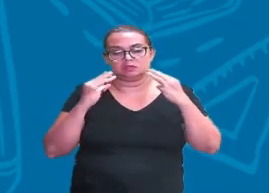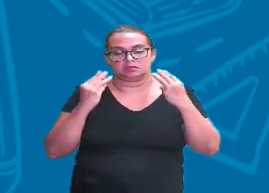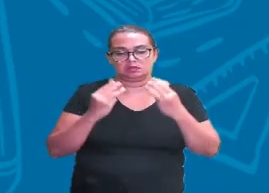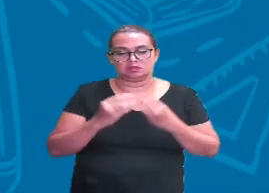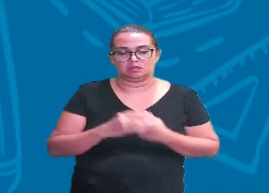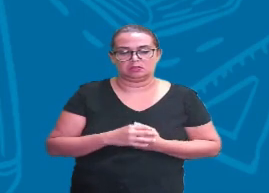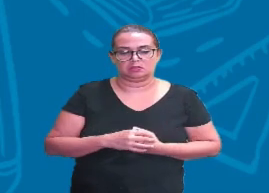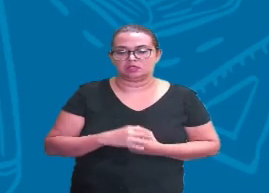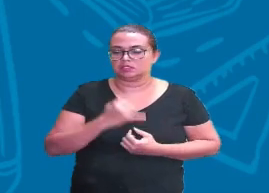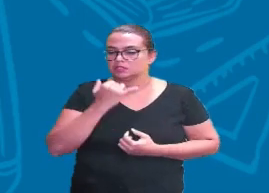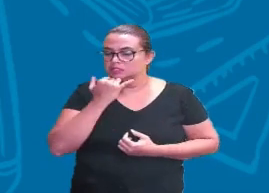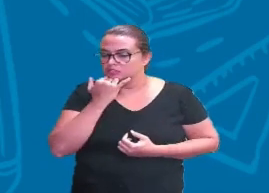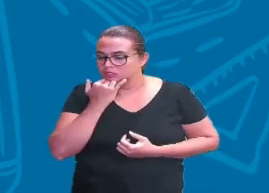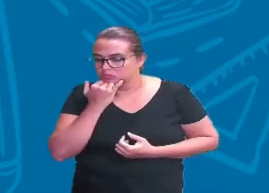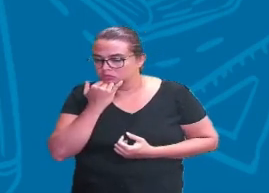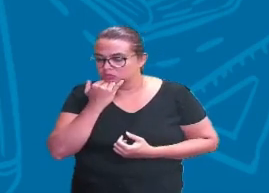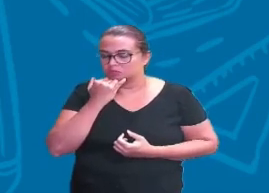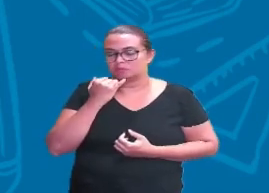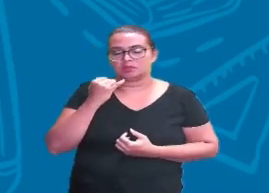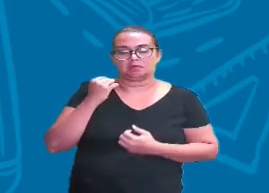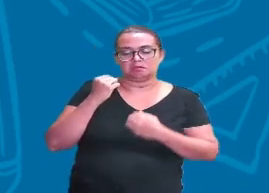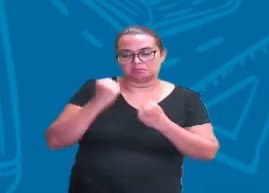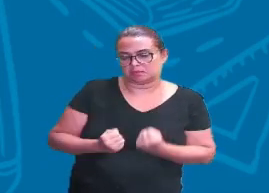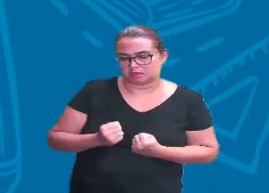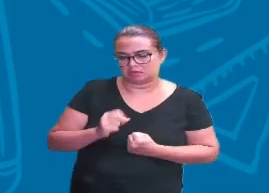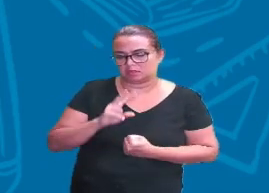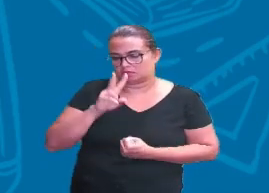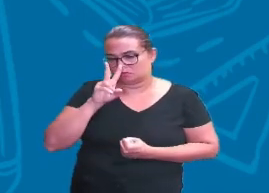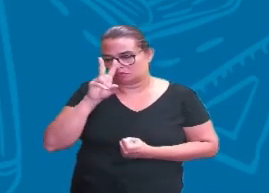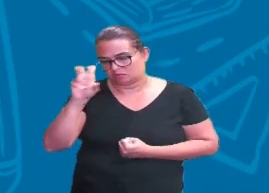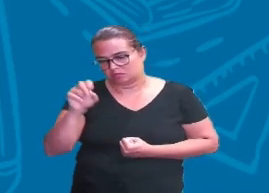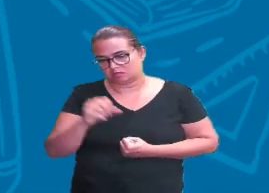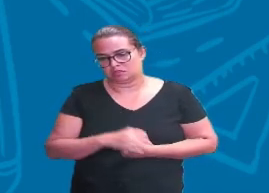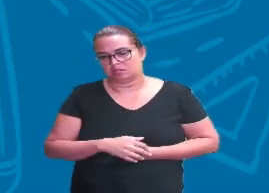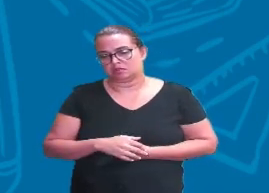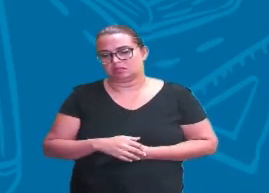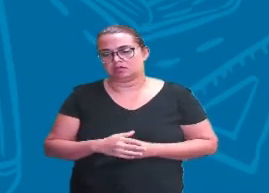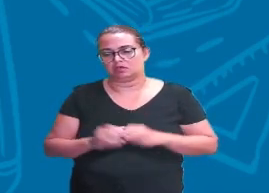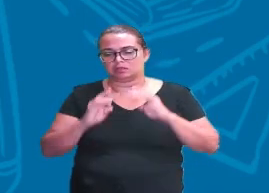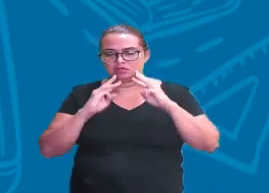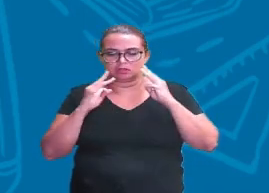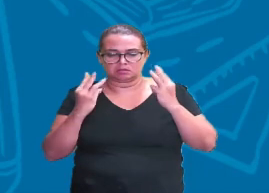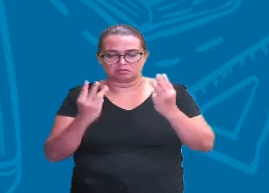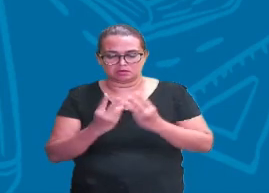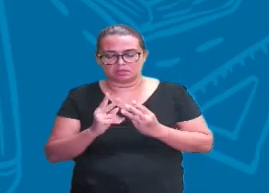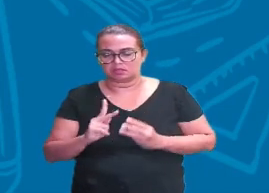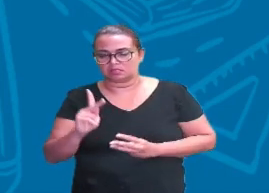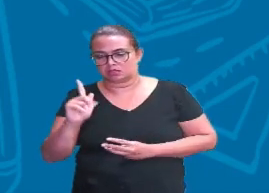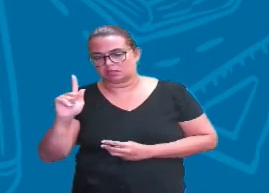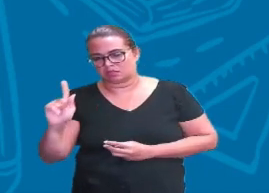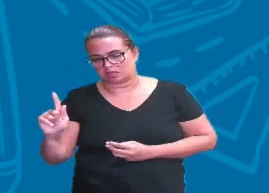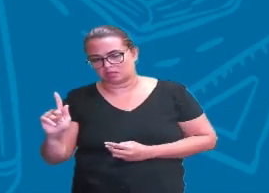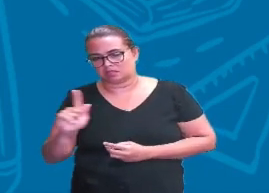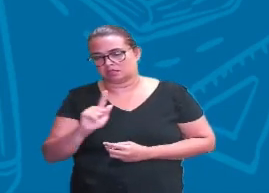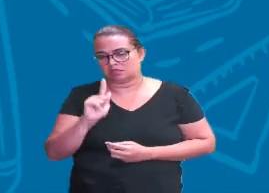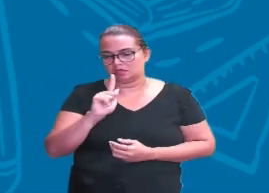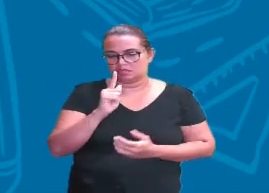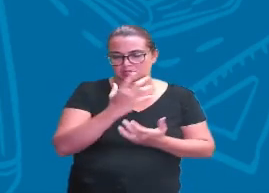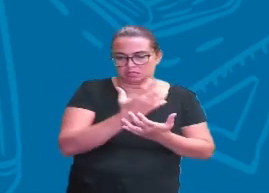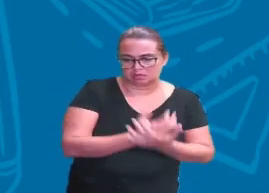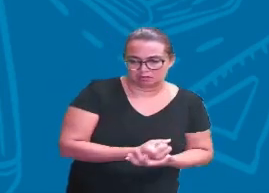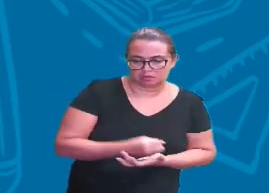Desculpa, simboliza força, não peso, tá? Simboliza força. Ok? A massa é dada em quilograma e a gravidade em metros por